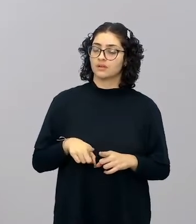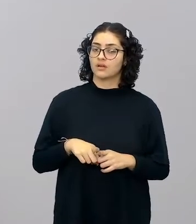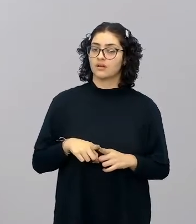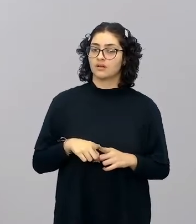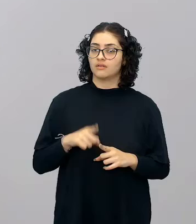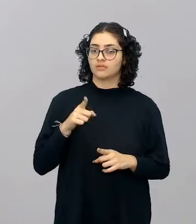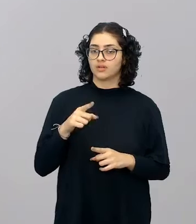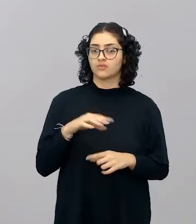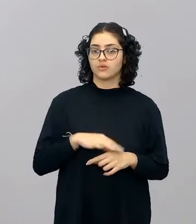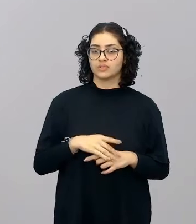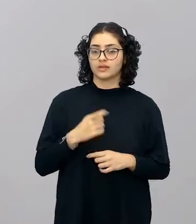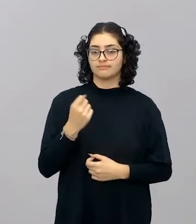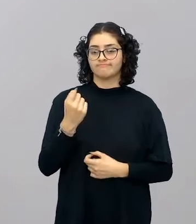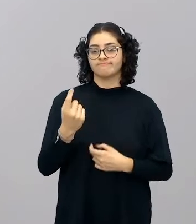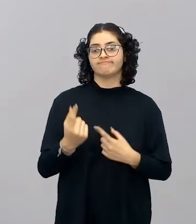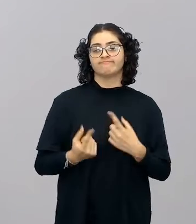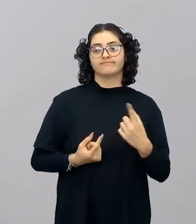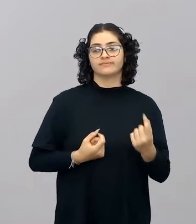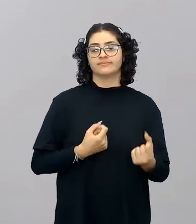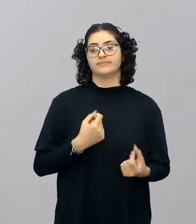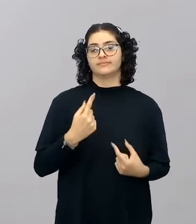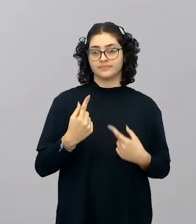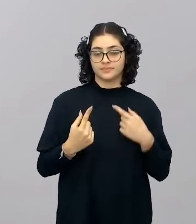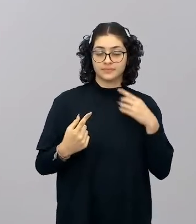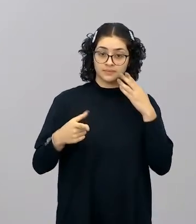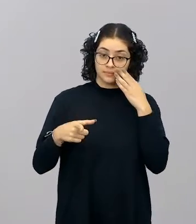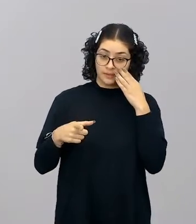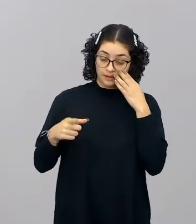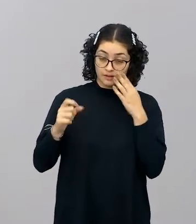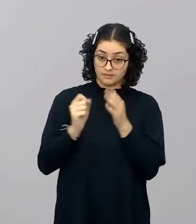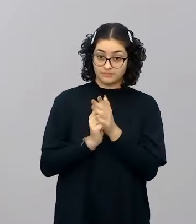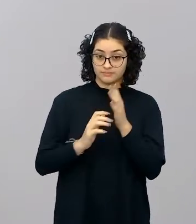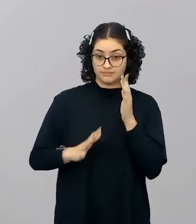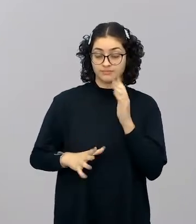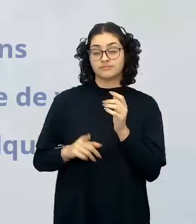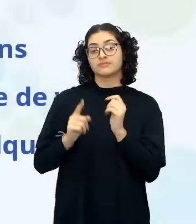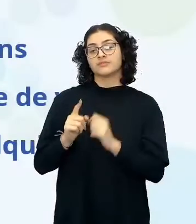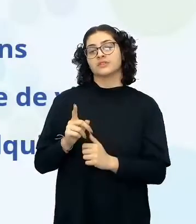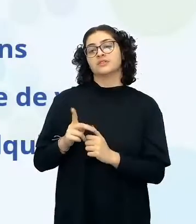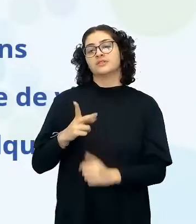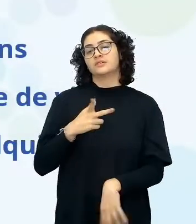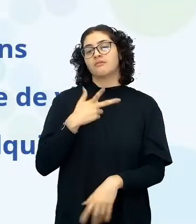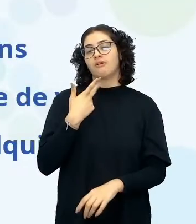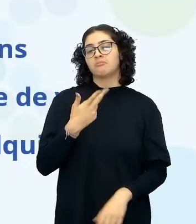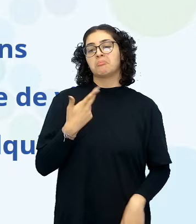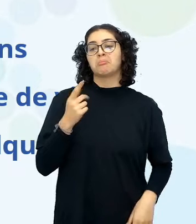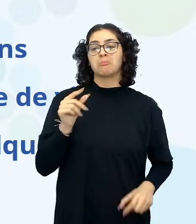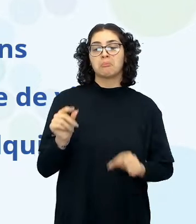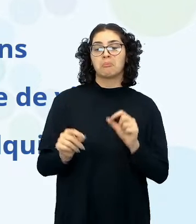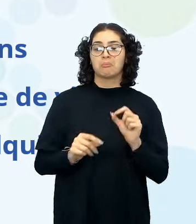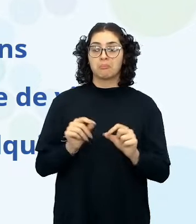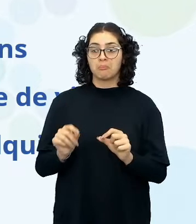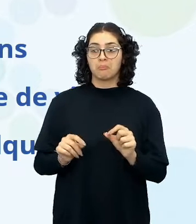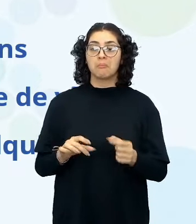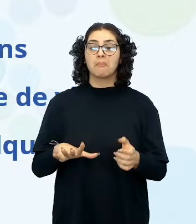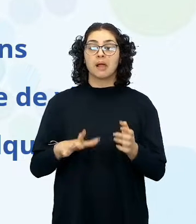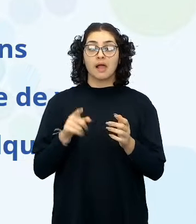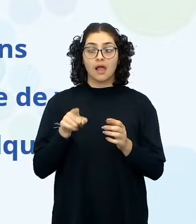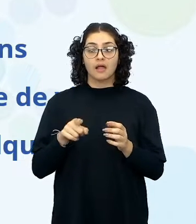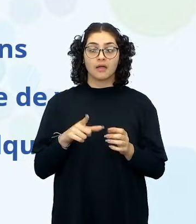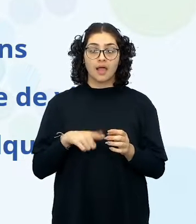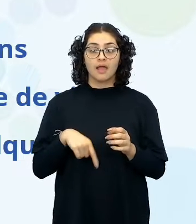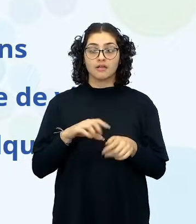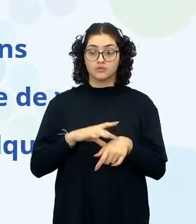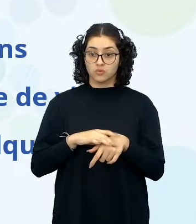doença rara, então a gente está aí dentro da nossa atividade 1 falando, de algumas doenças raras